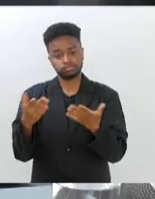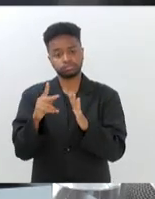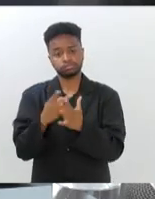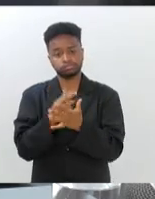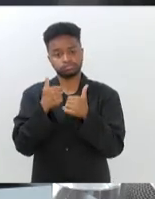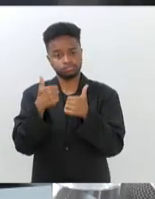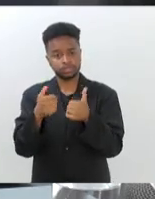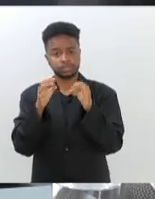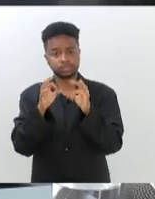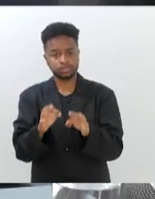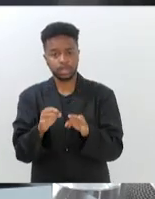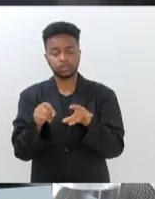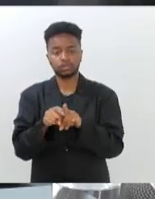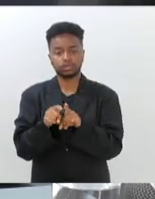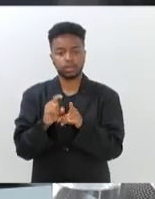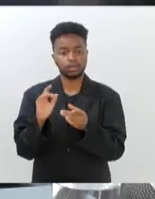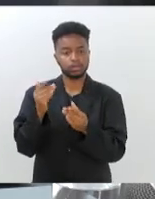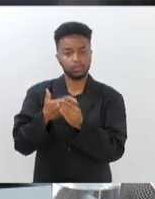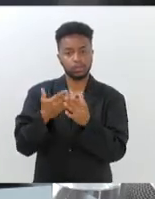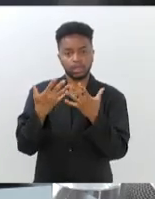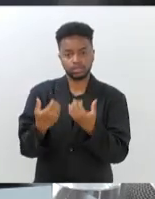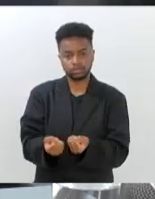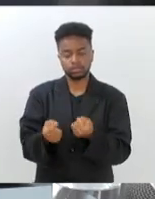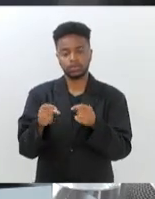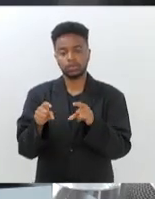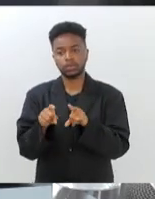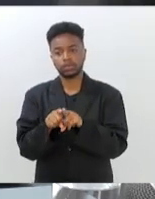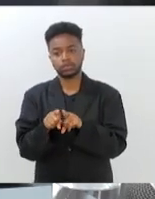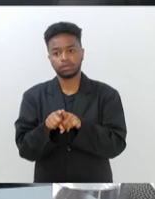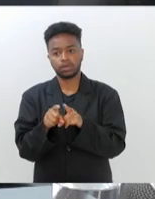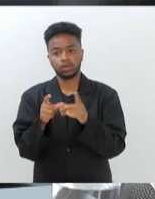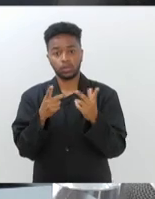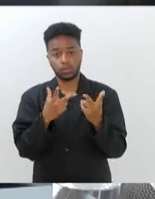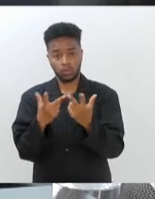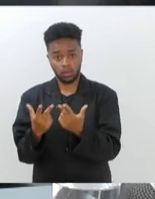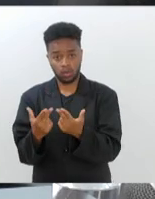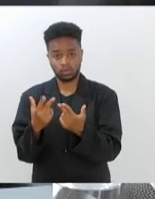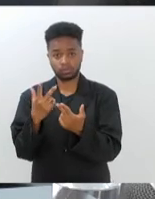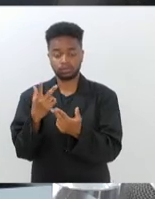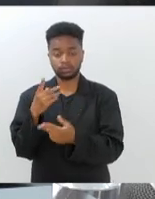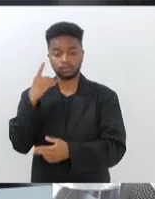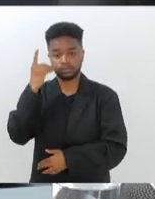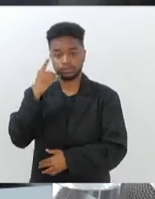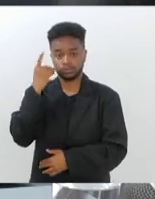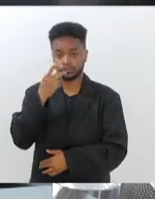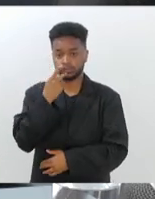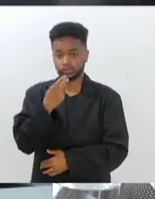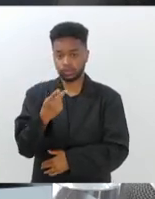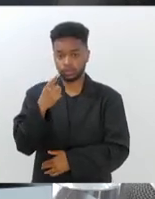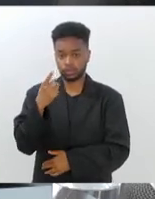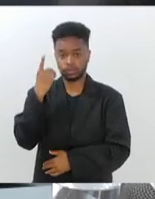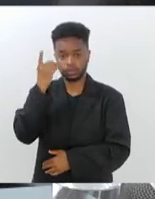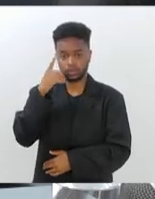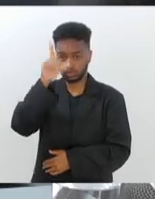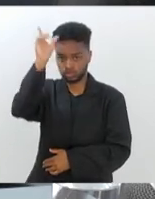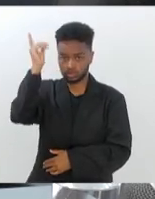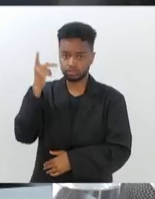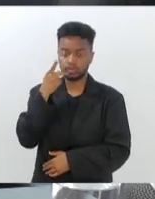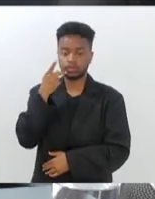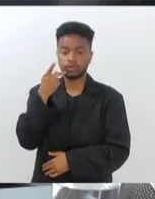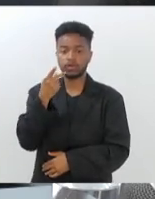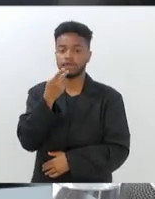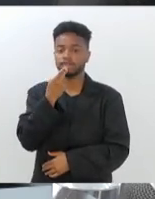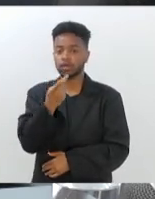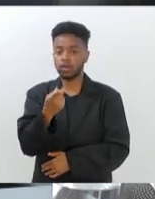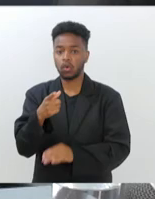Foi recebido processado então da mesma forma o que o deputado destaque Deputado Luiz Paulo destacou comigo ontem e apresenta